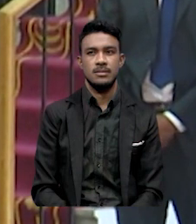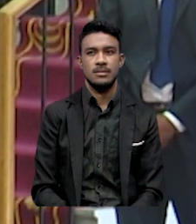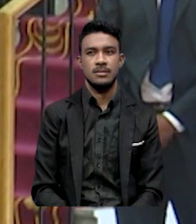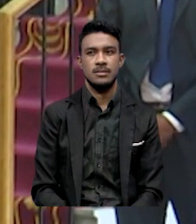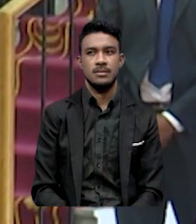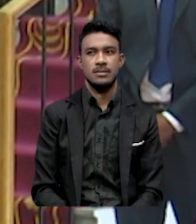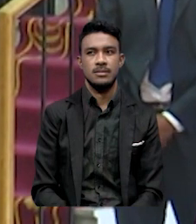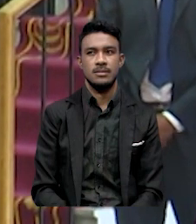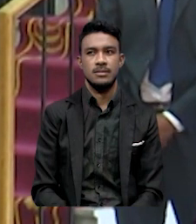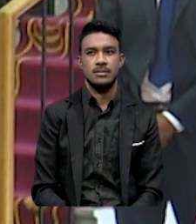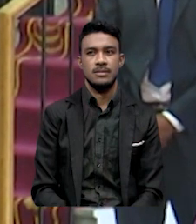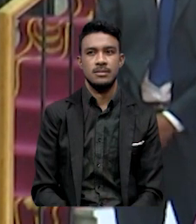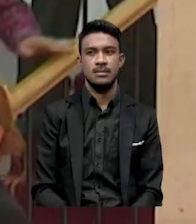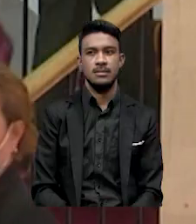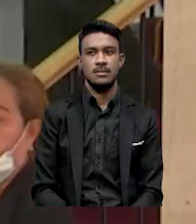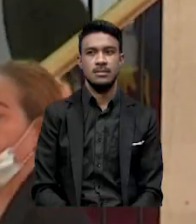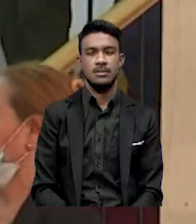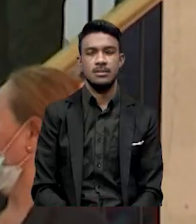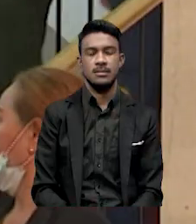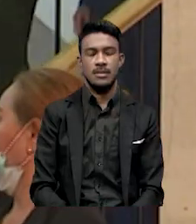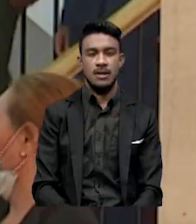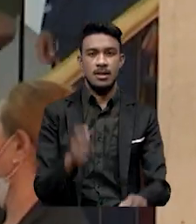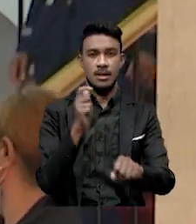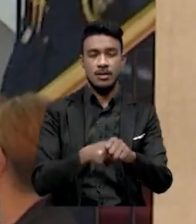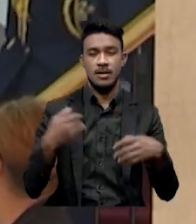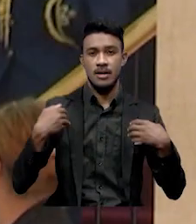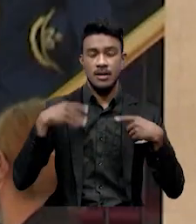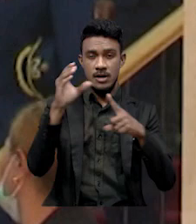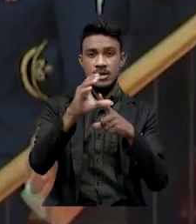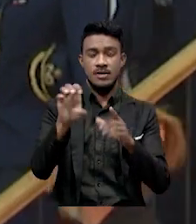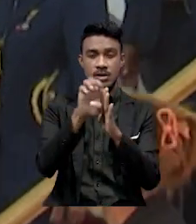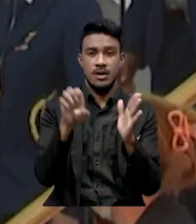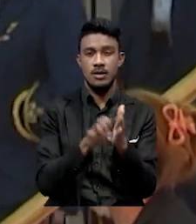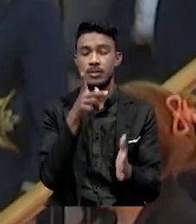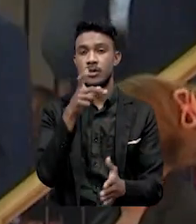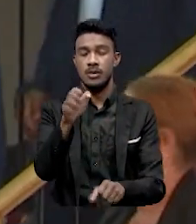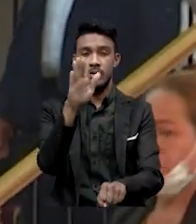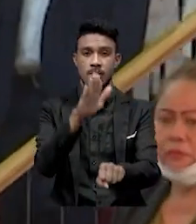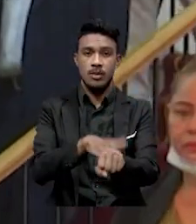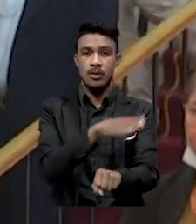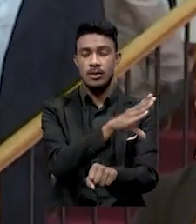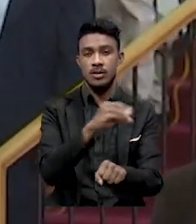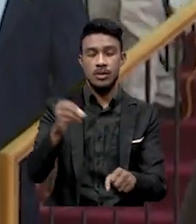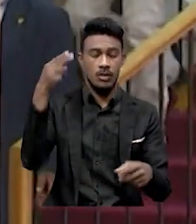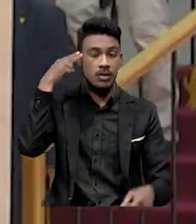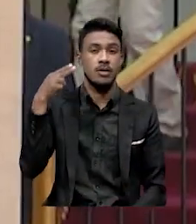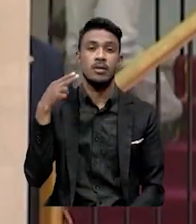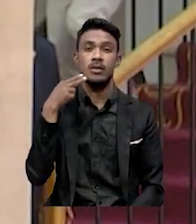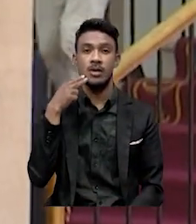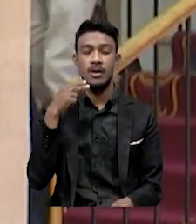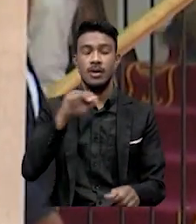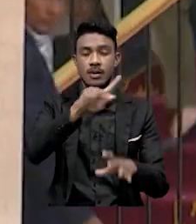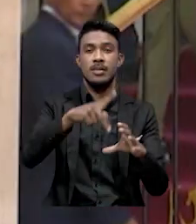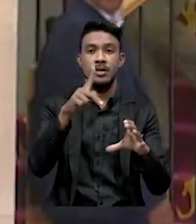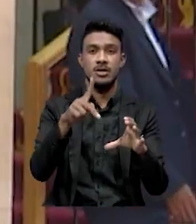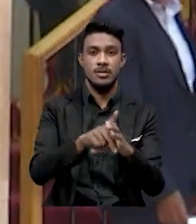realizar passa. Um fórum empresarial. Durante o encontro, o chefe de Estado de Portugal Mons convida-lhe o homólogo José Ramos Horta, onde participa